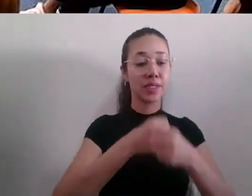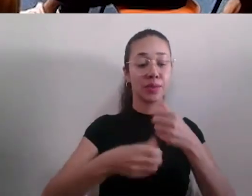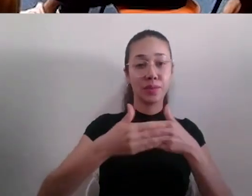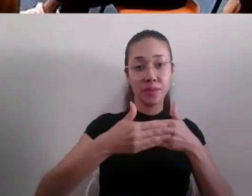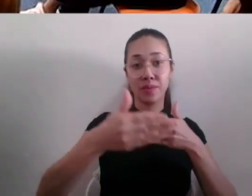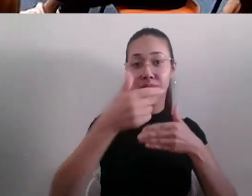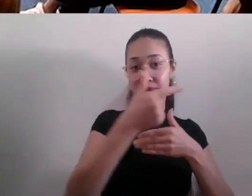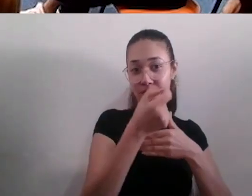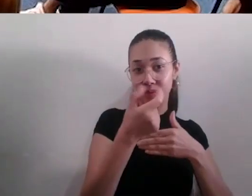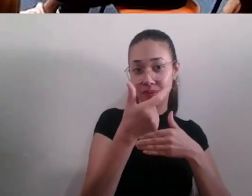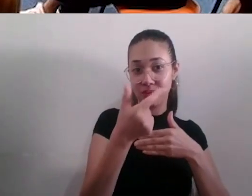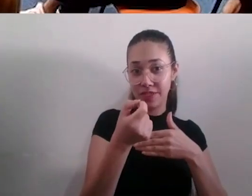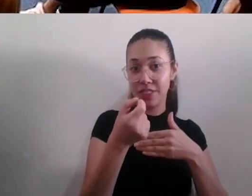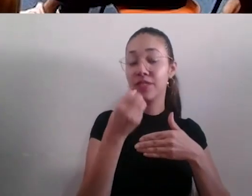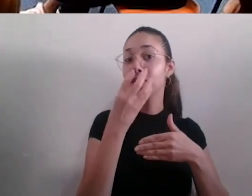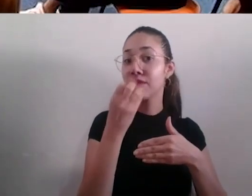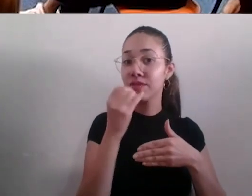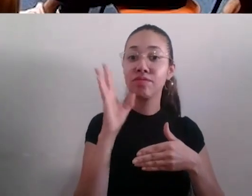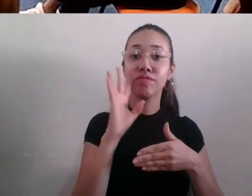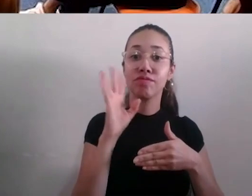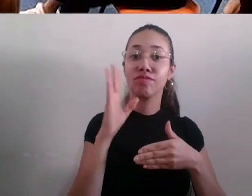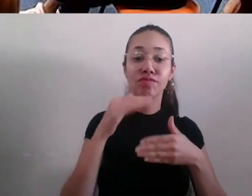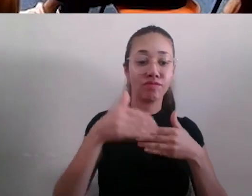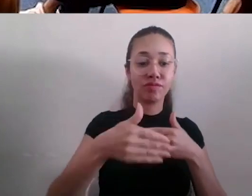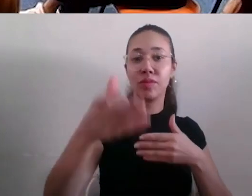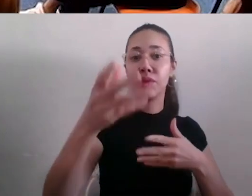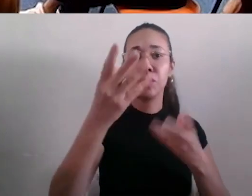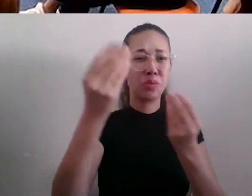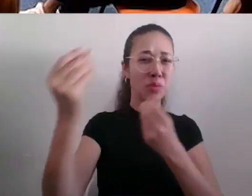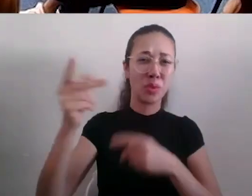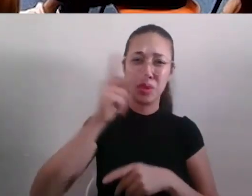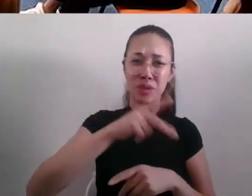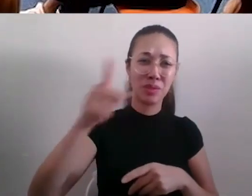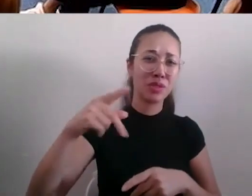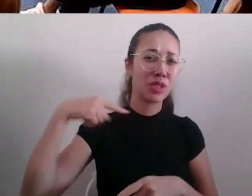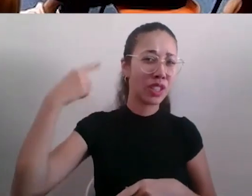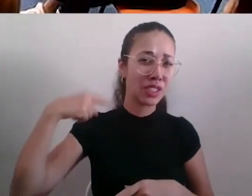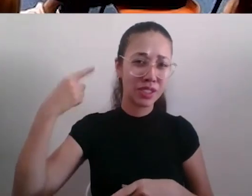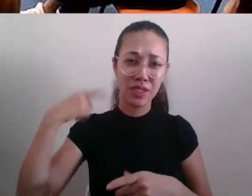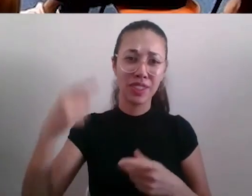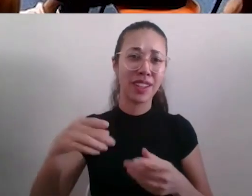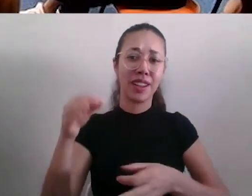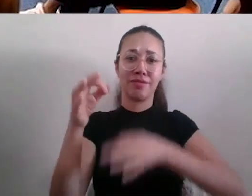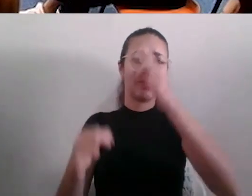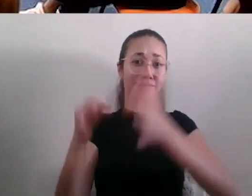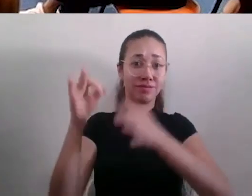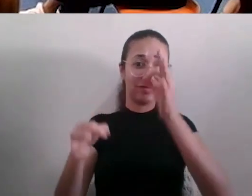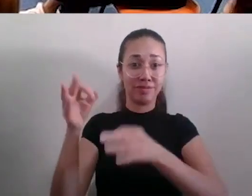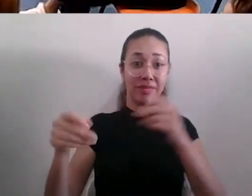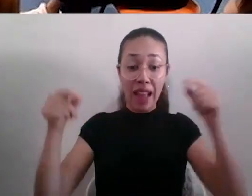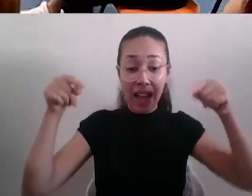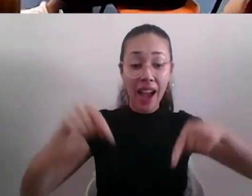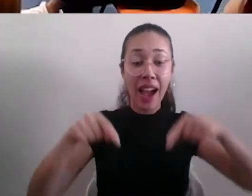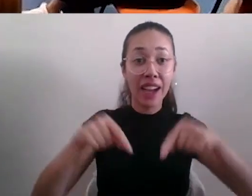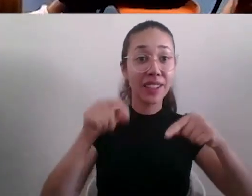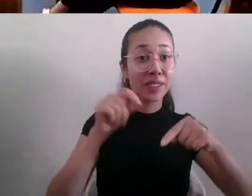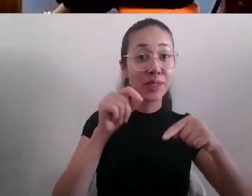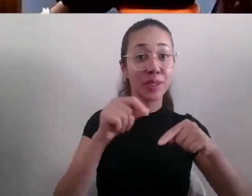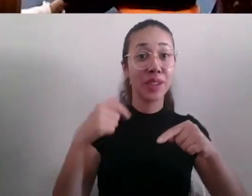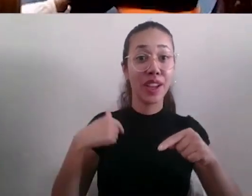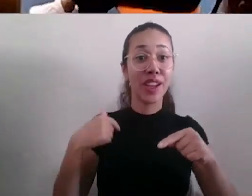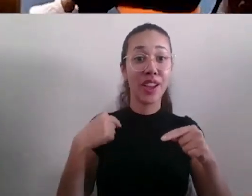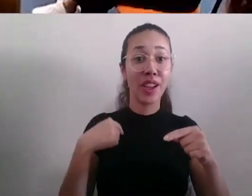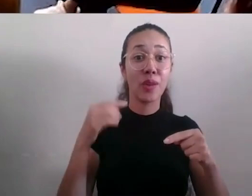rico, com, com professores de direito, com pessoas do judiciário. Esse é o primeiro evento, aliás, ao vivo, que eu faço. Eu já